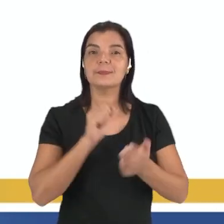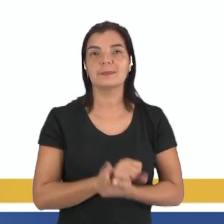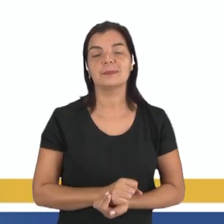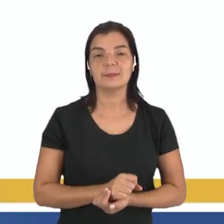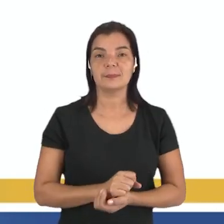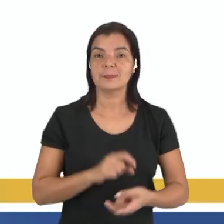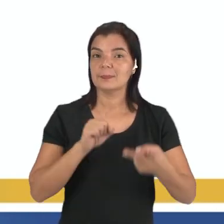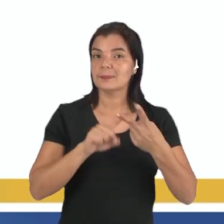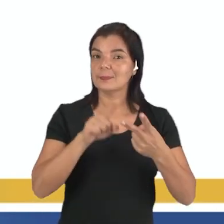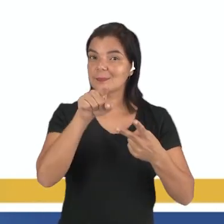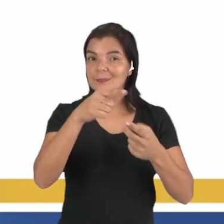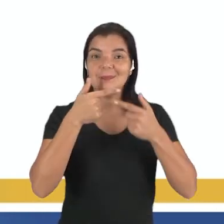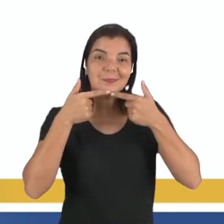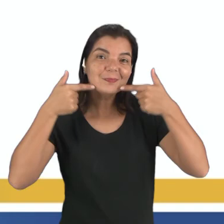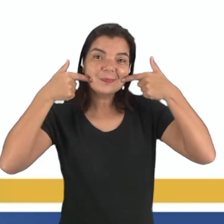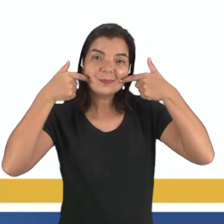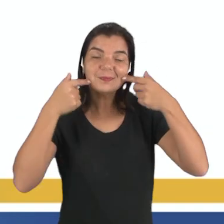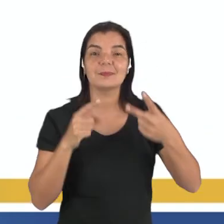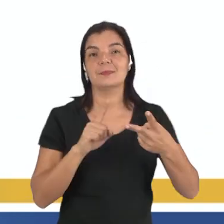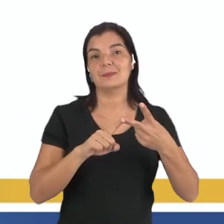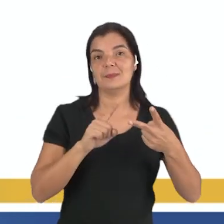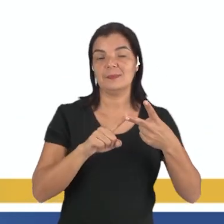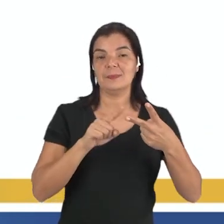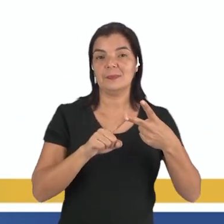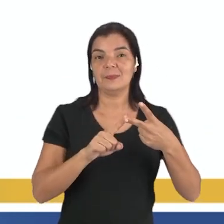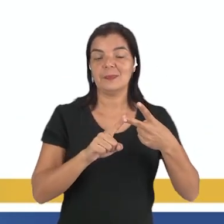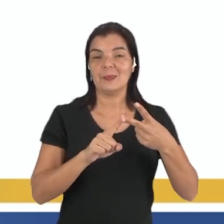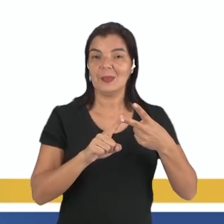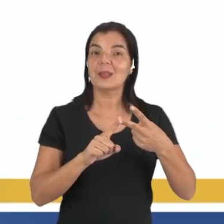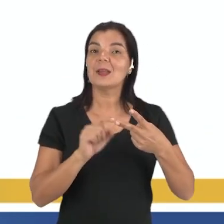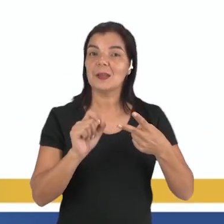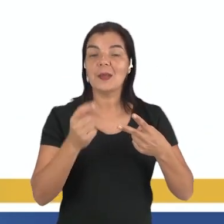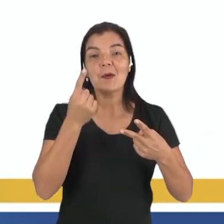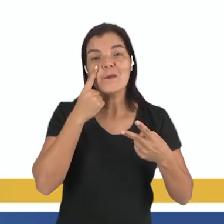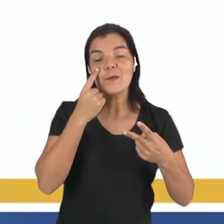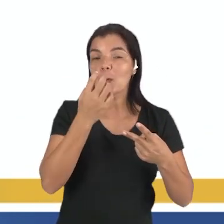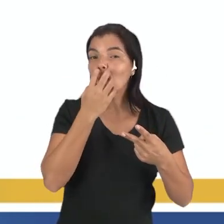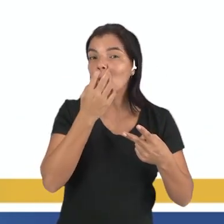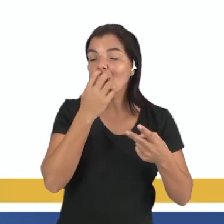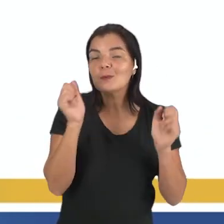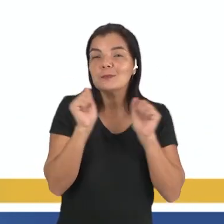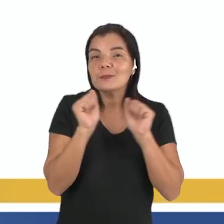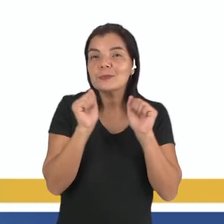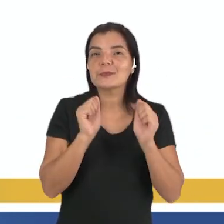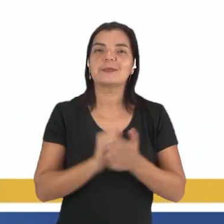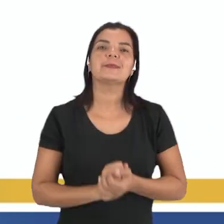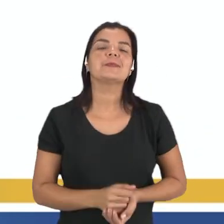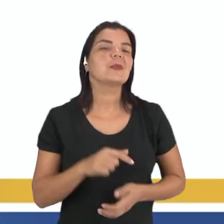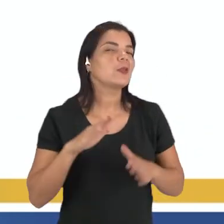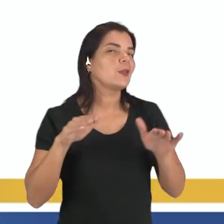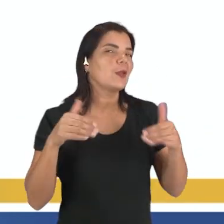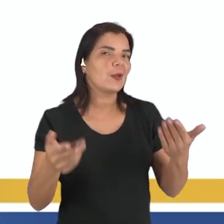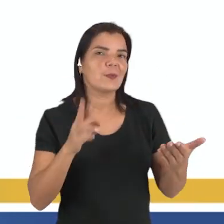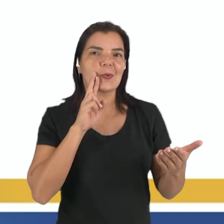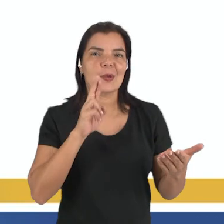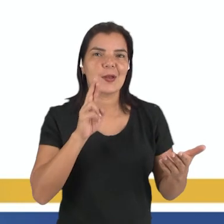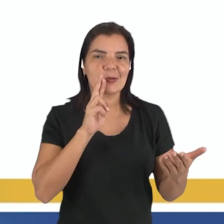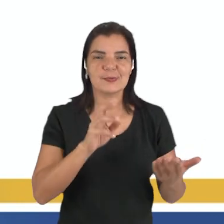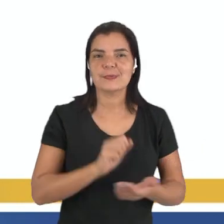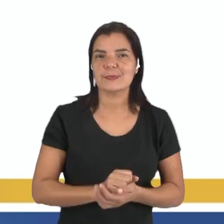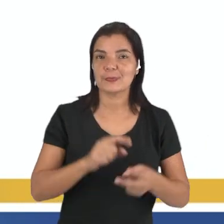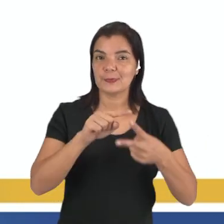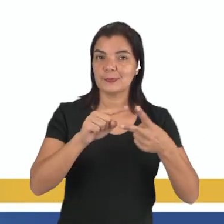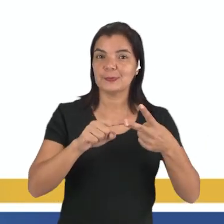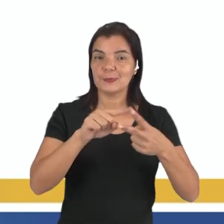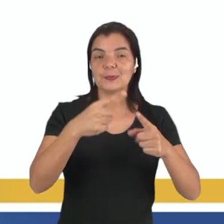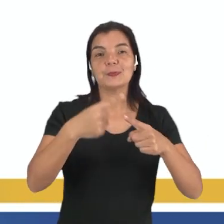está sorrindo. I saw a cute puppy. Eu vi um cachorrinho fofo. E aí, gente, qual desses